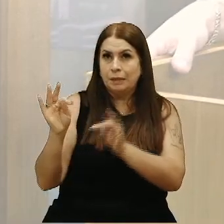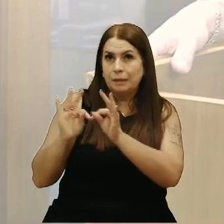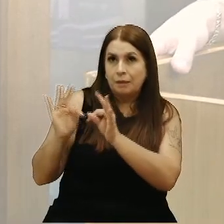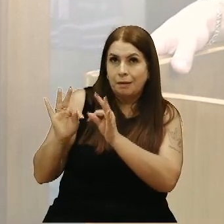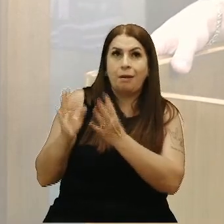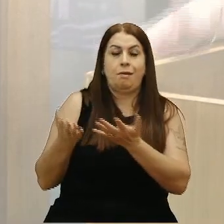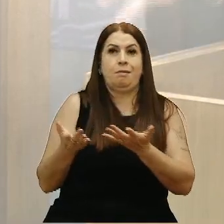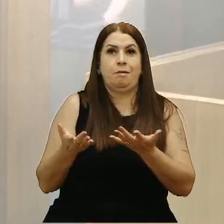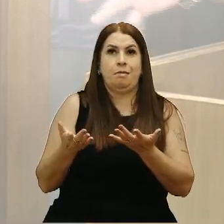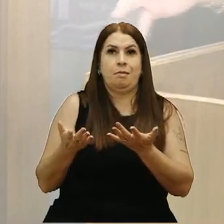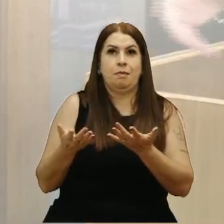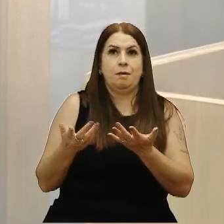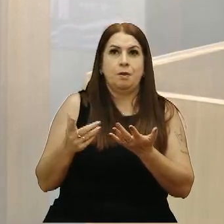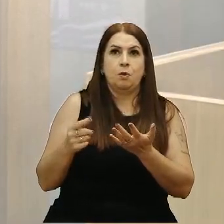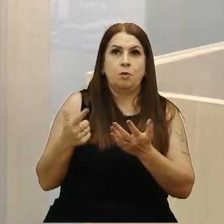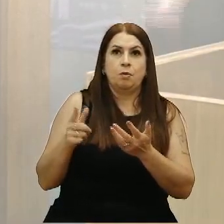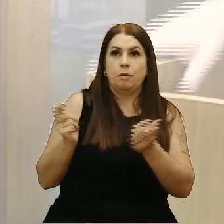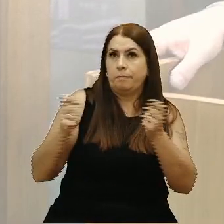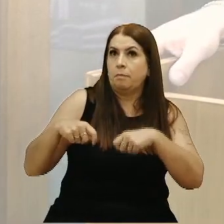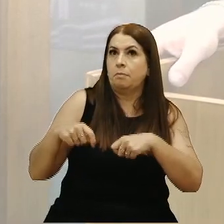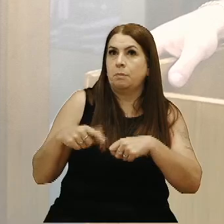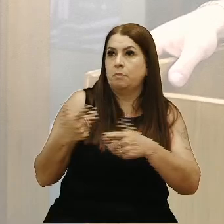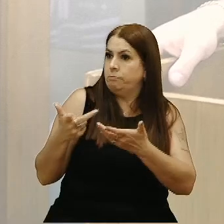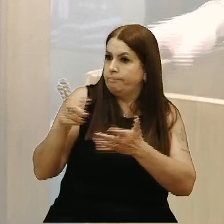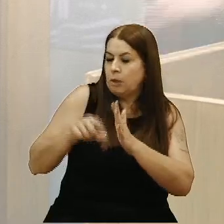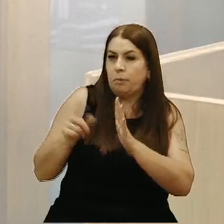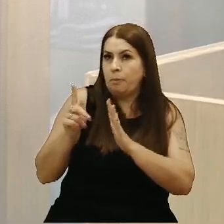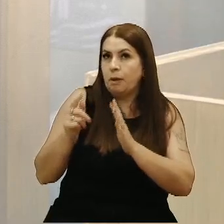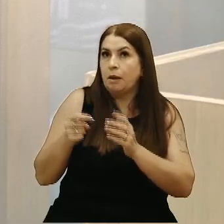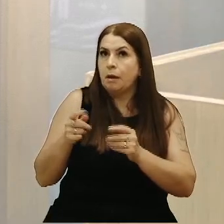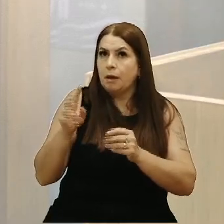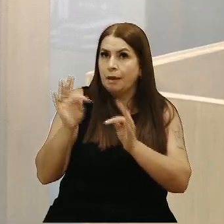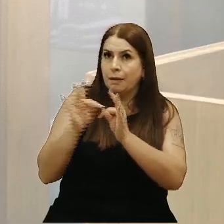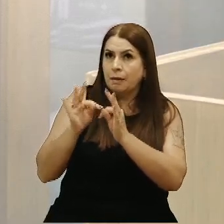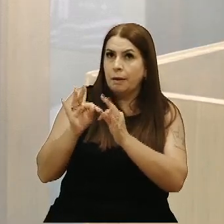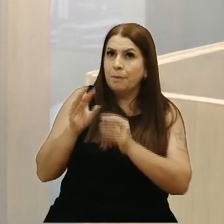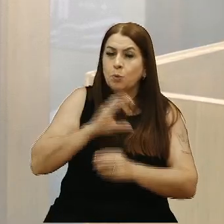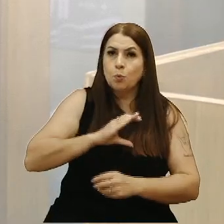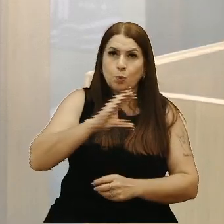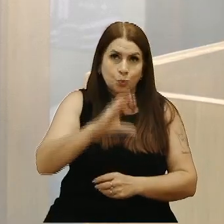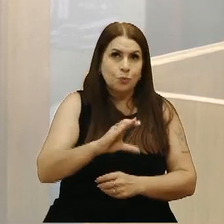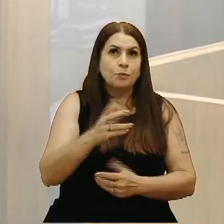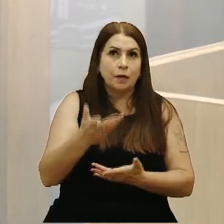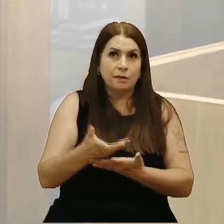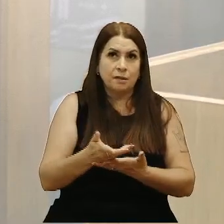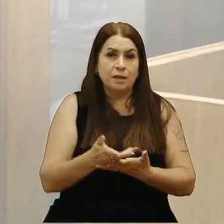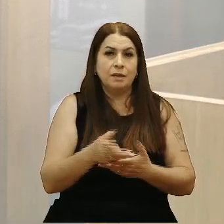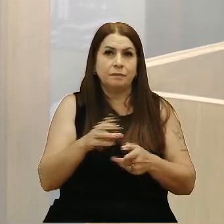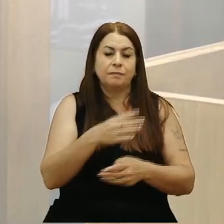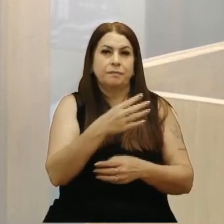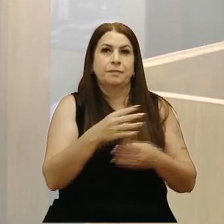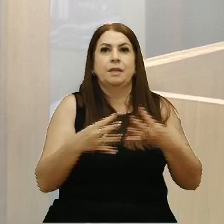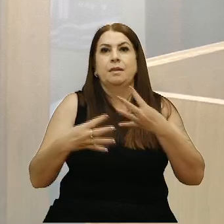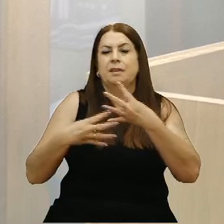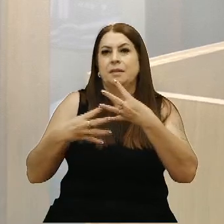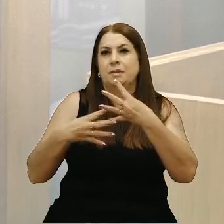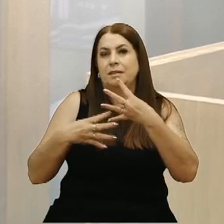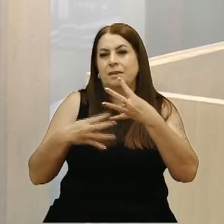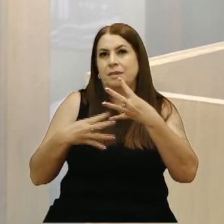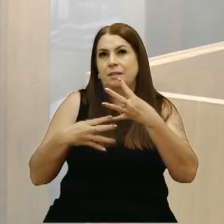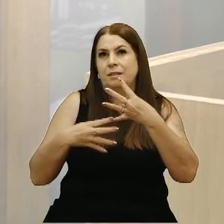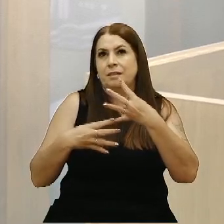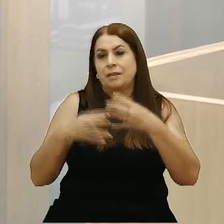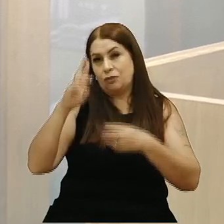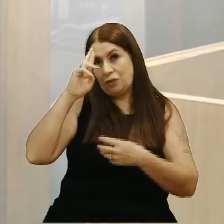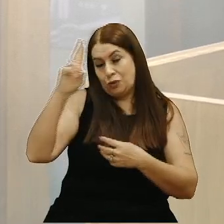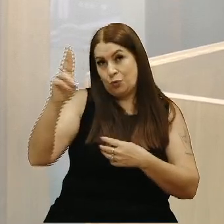técnica, ou não digo nem capacidade, mas técnica. A pessoa foi coordenadora da 4ª CRE. A pessoa foi diretora